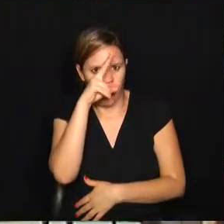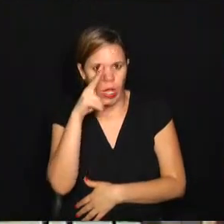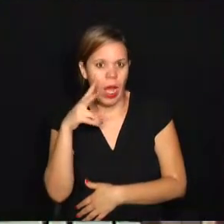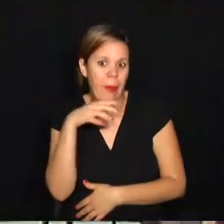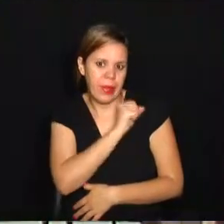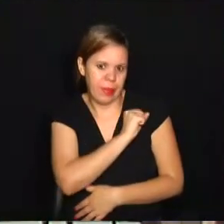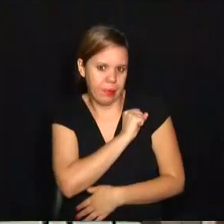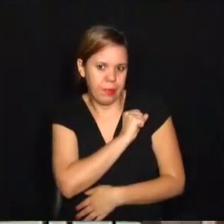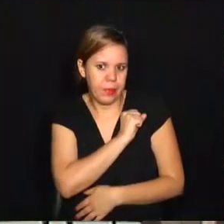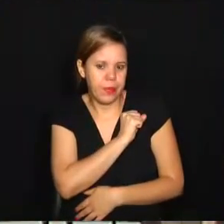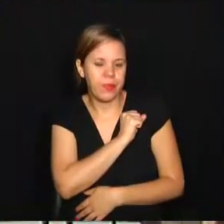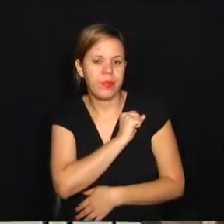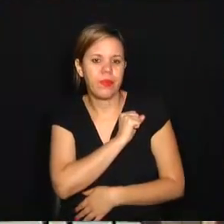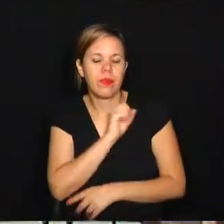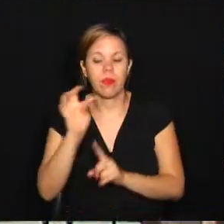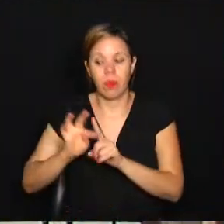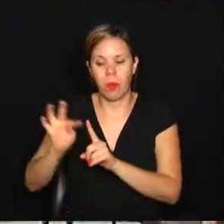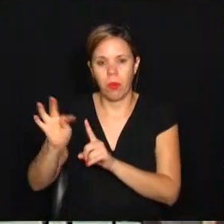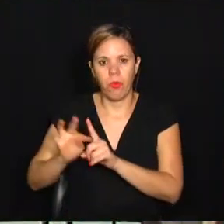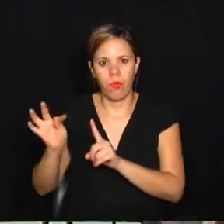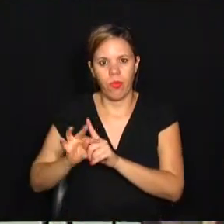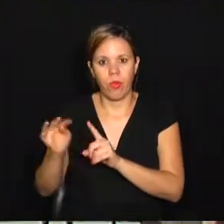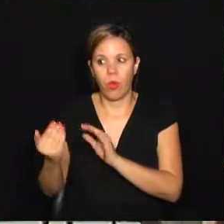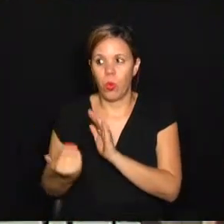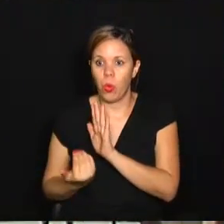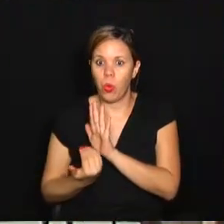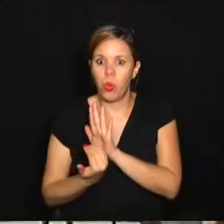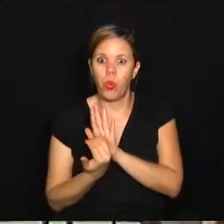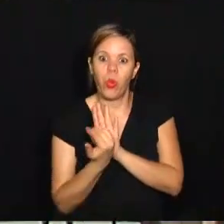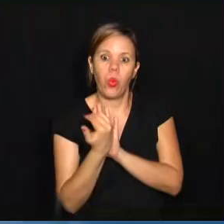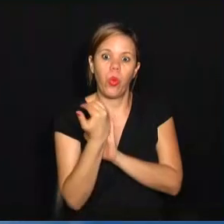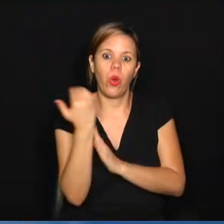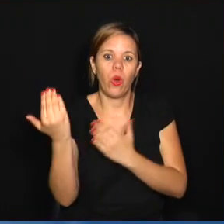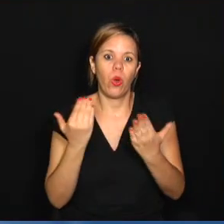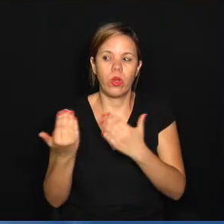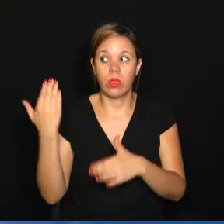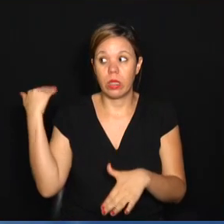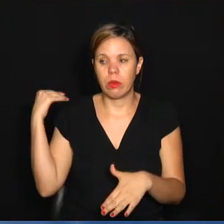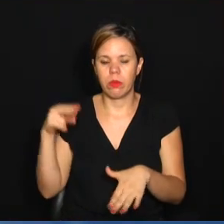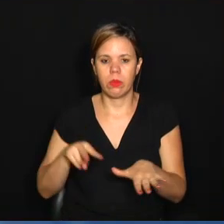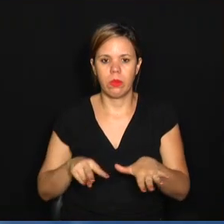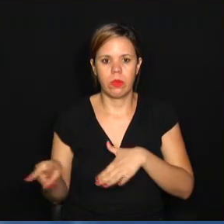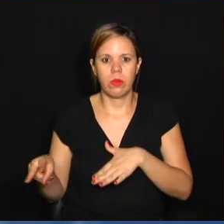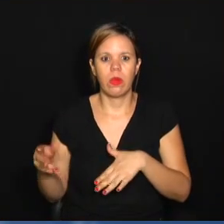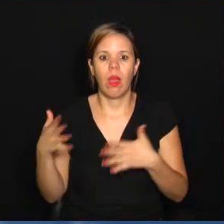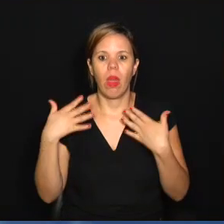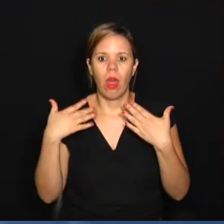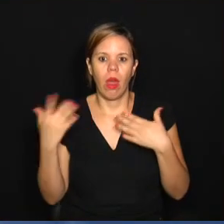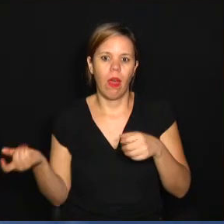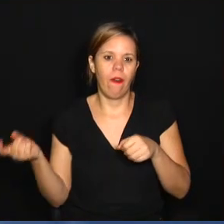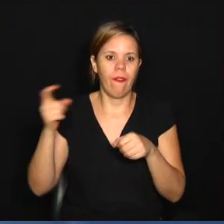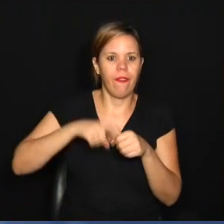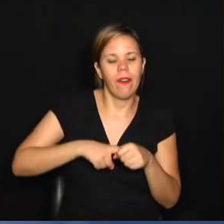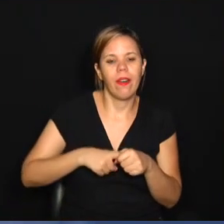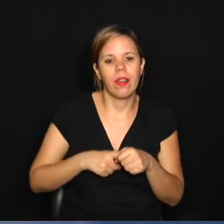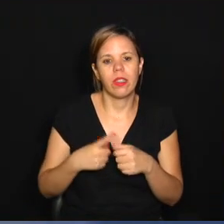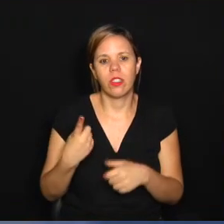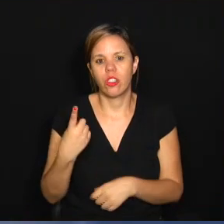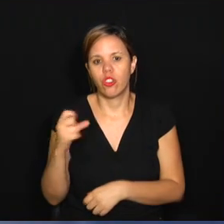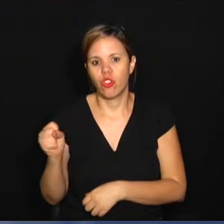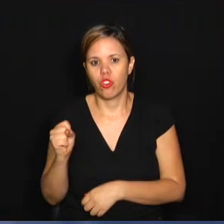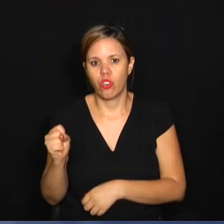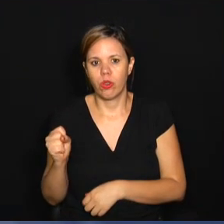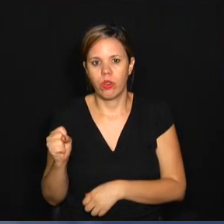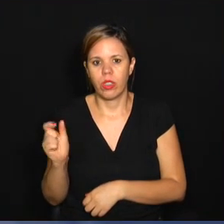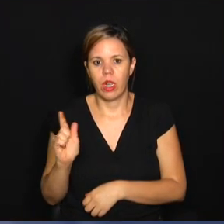bem rápida. A temperatura, ela sobe em relação à última semana, então o calor está de volta. Mínima de 18